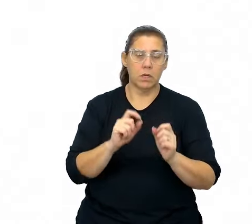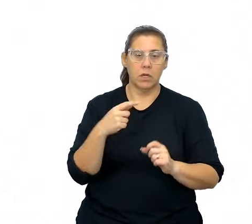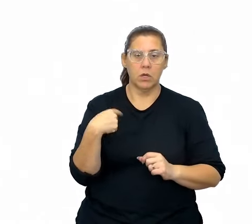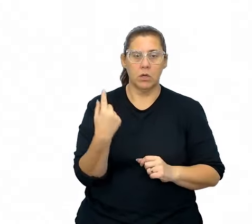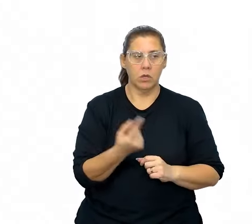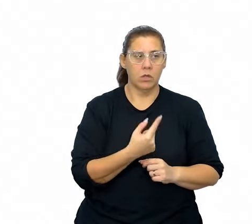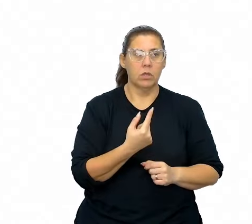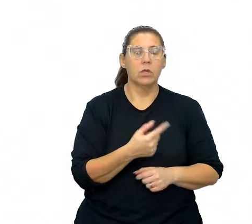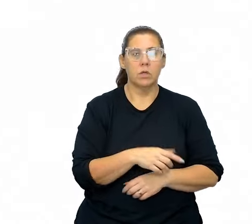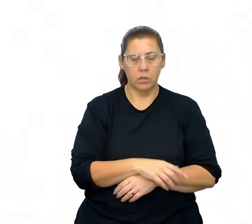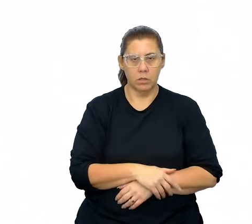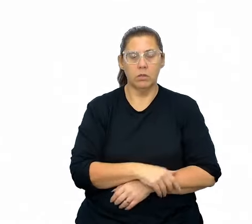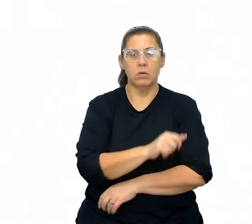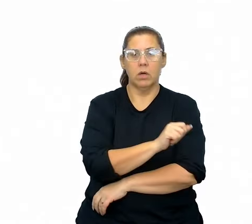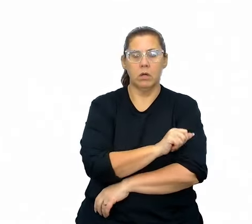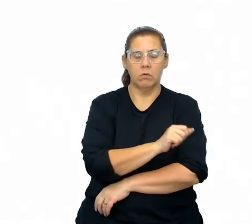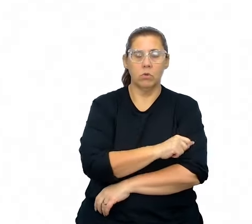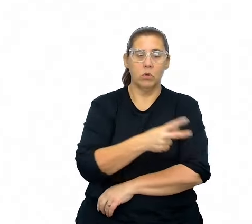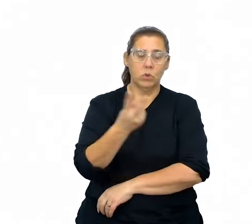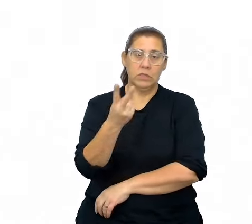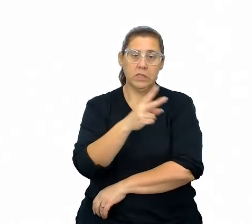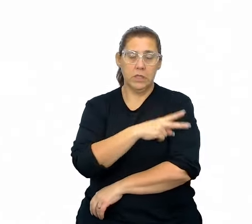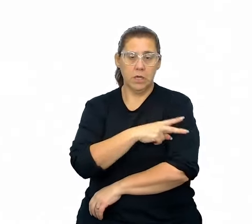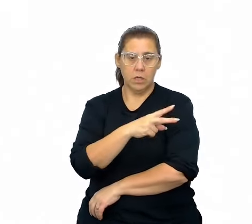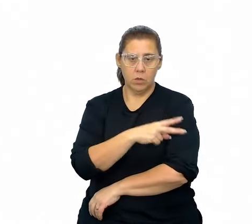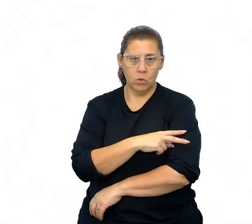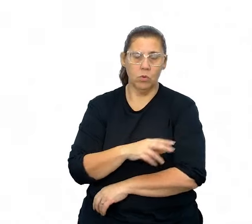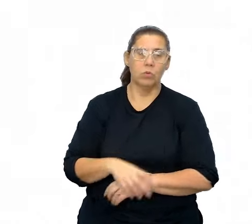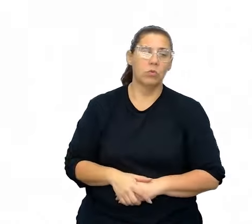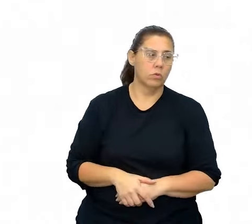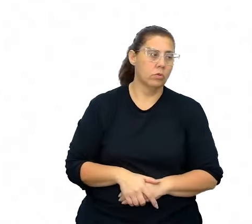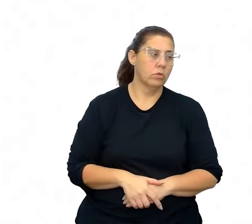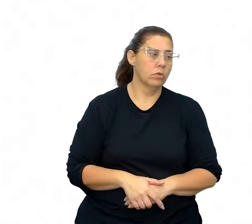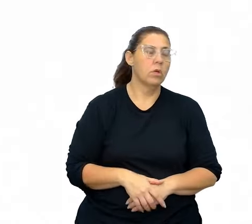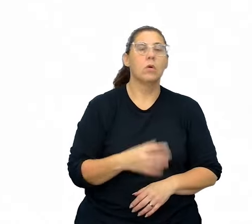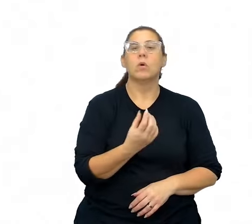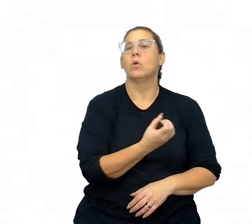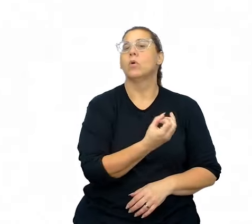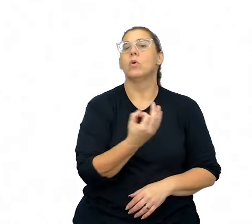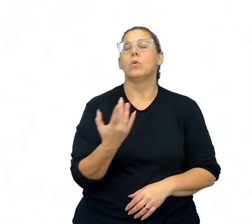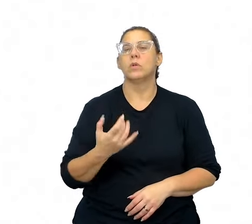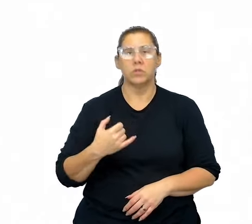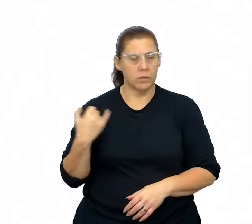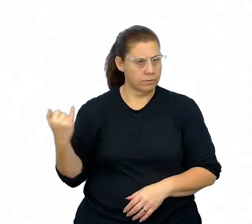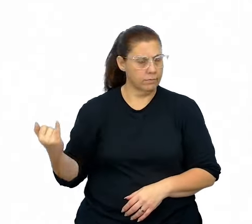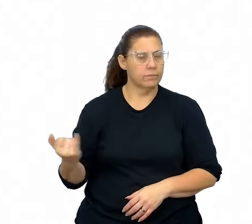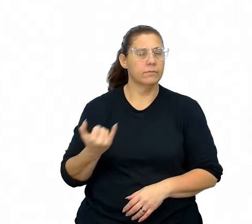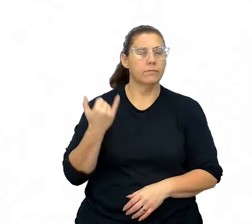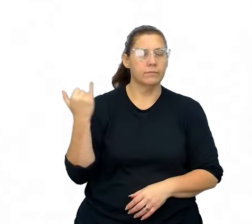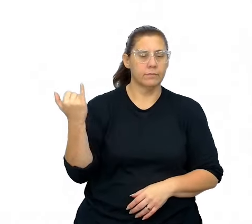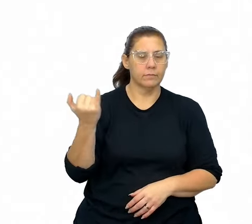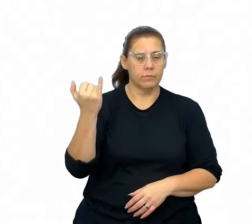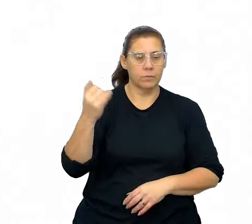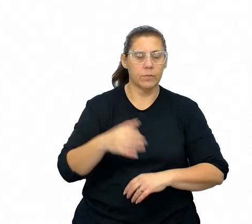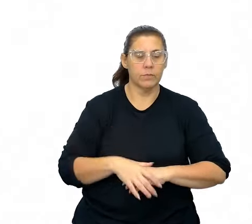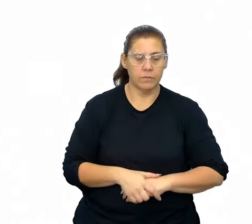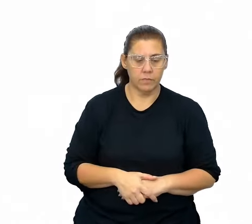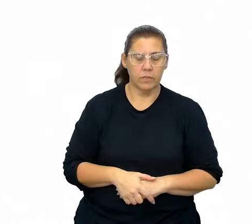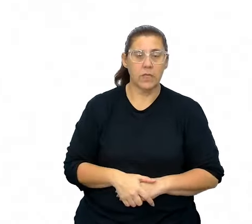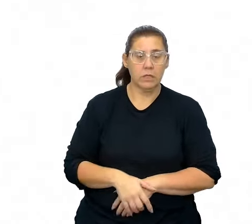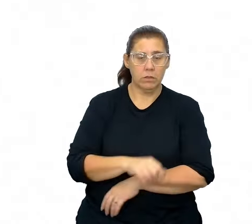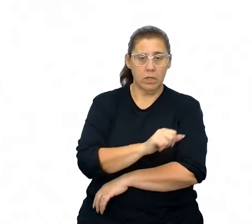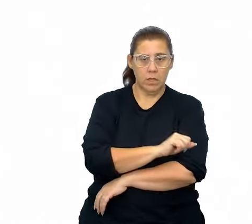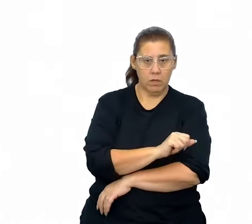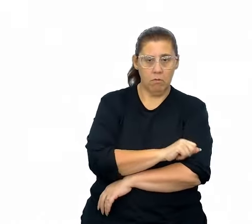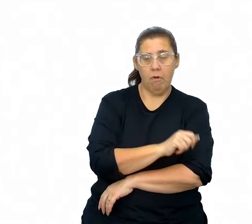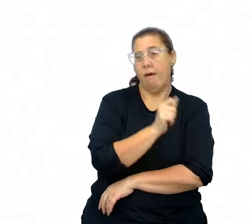com estudantes do segundo ano e que uma quantidade significativa desses